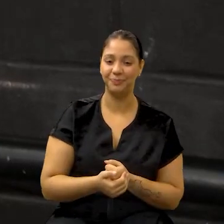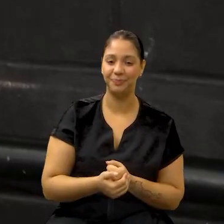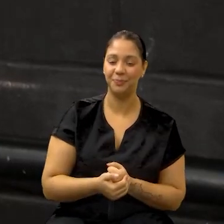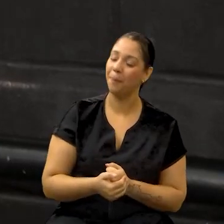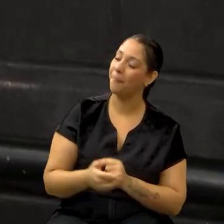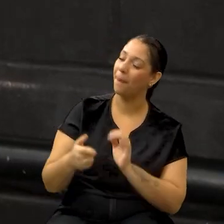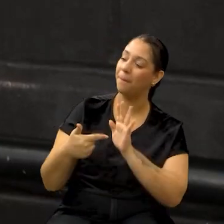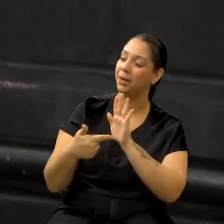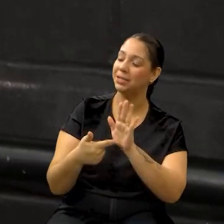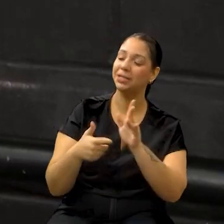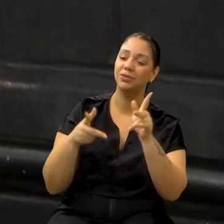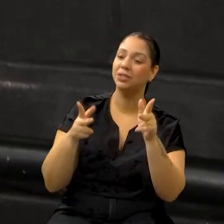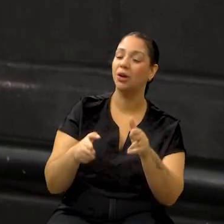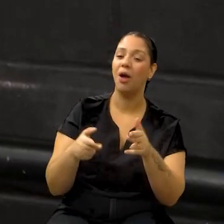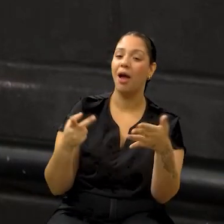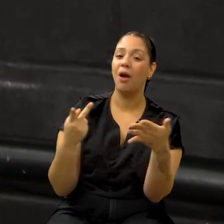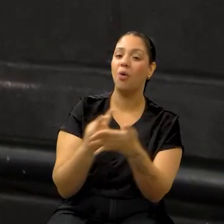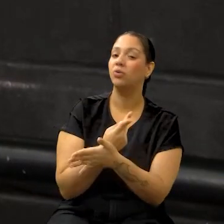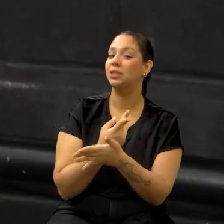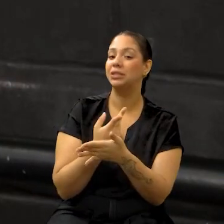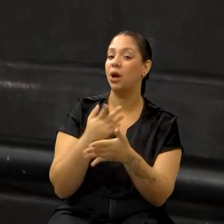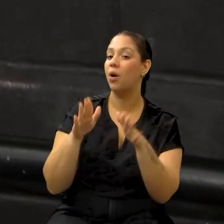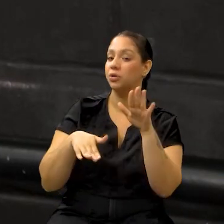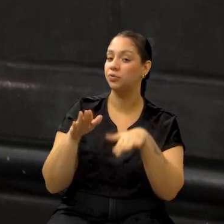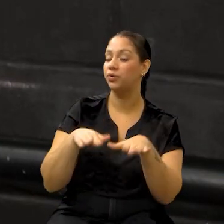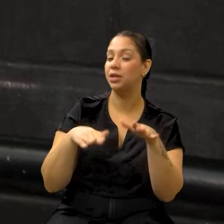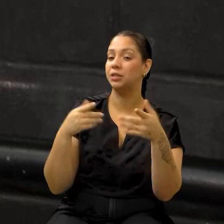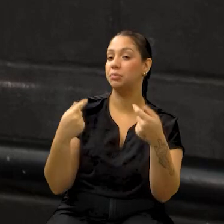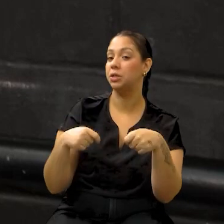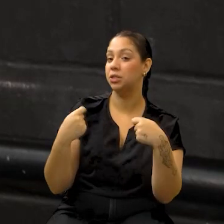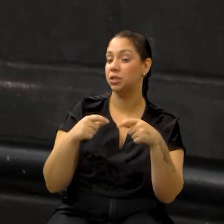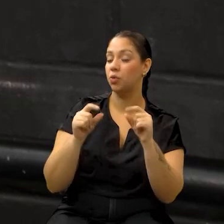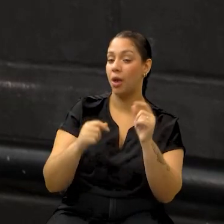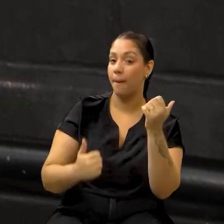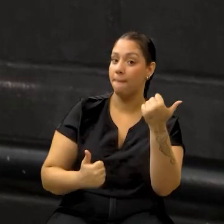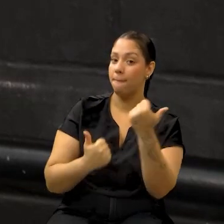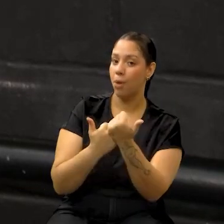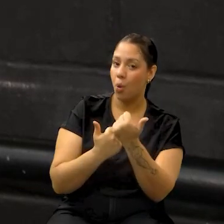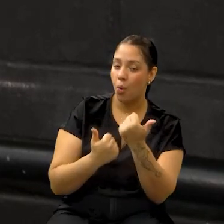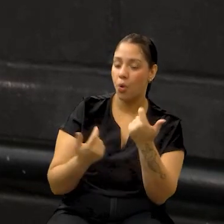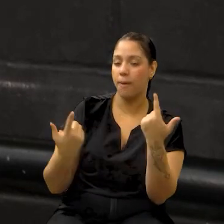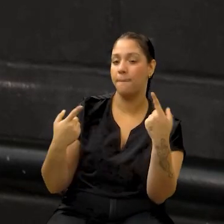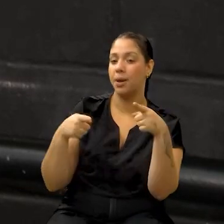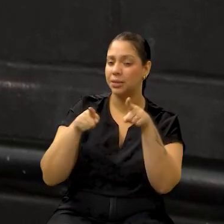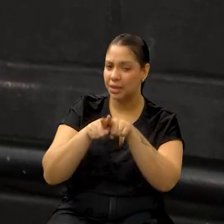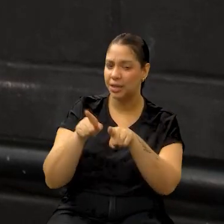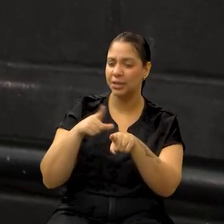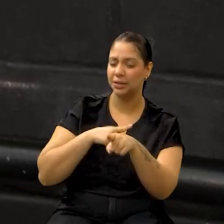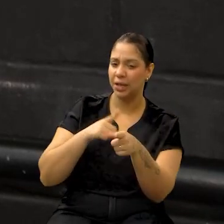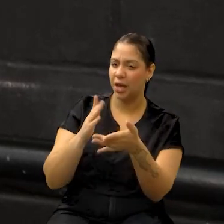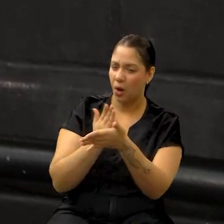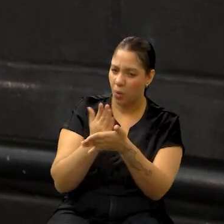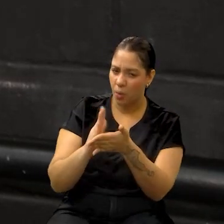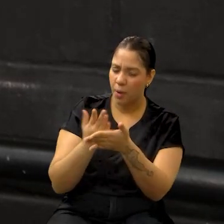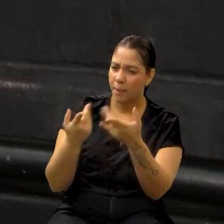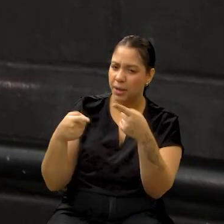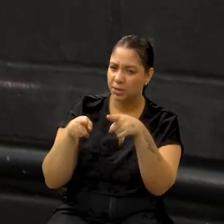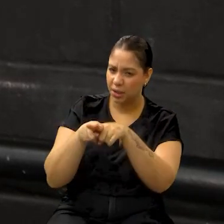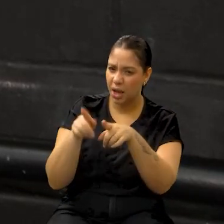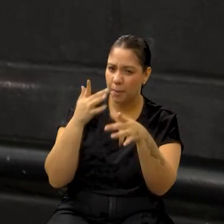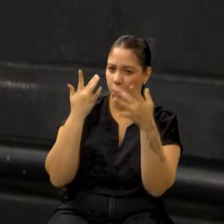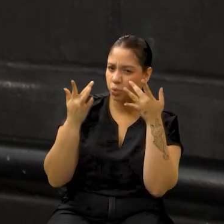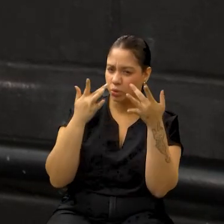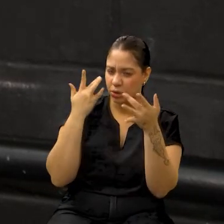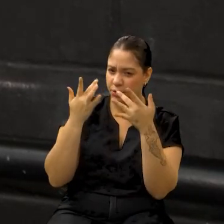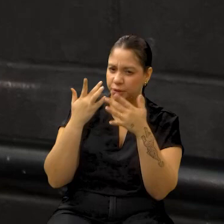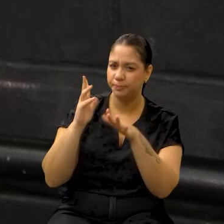apresentações. Para apresentações como essas acontecerem, às vezes é necessário apoio, parcerias. Sim. Tem alguma